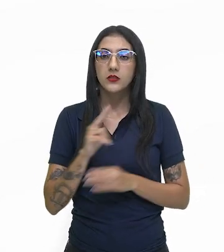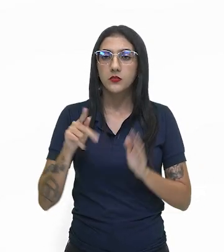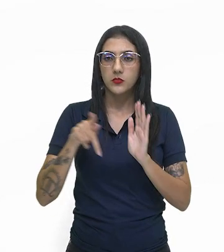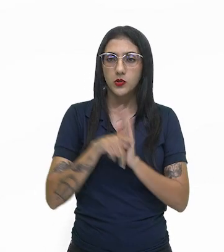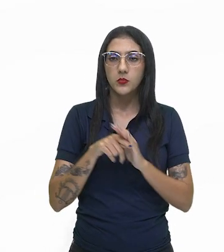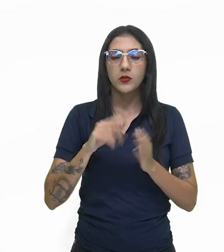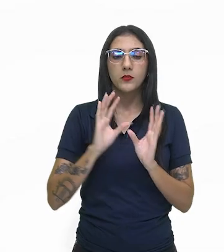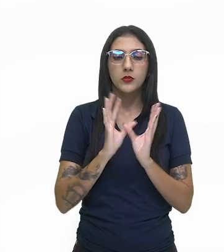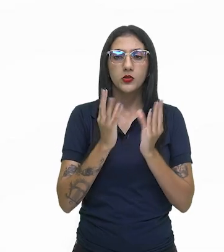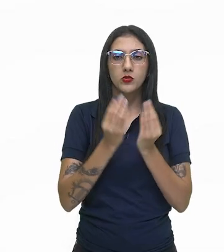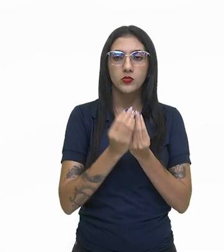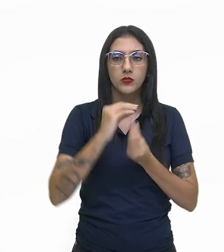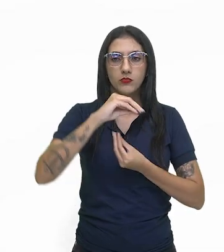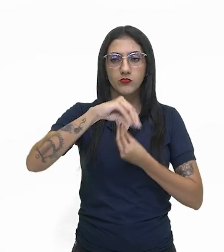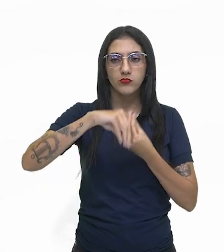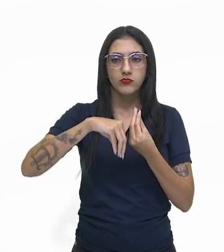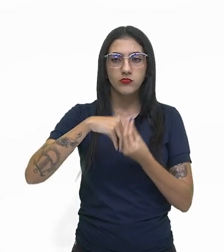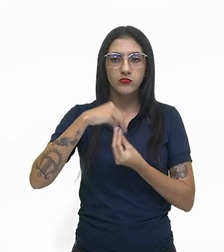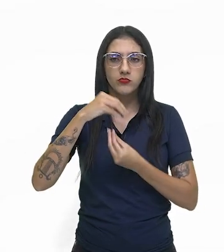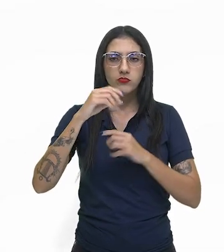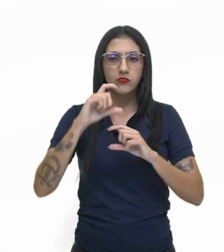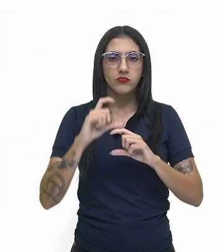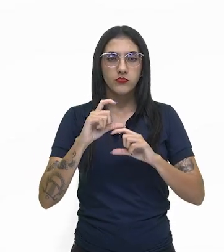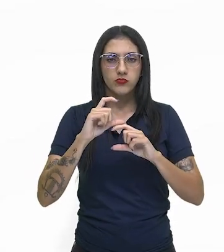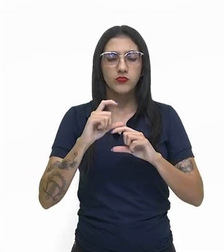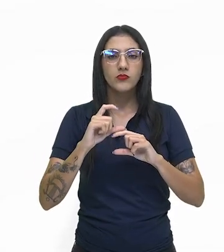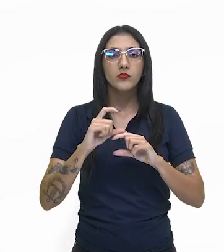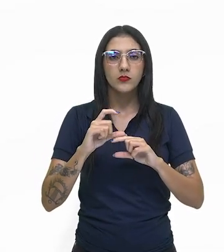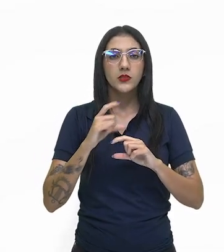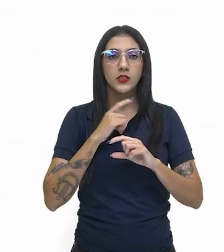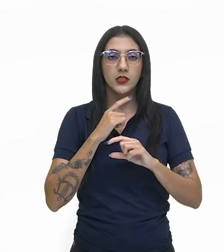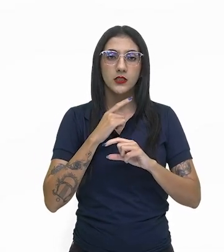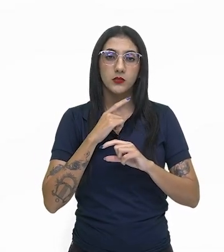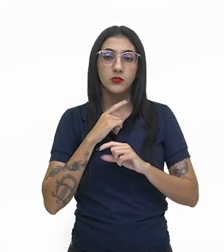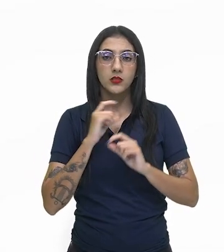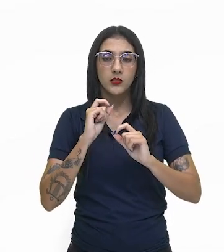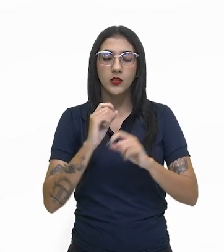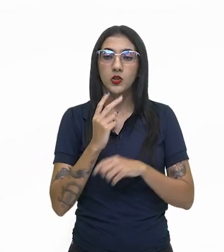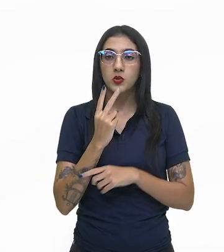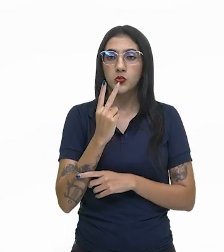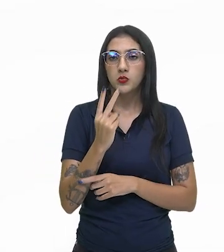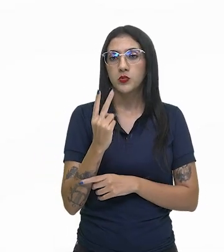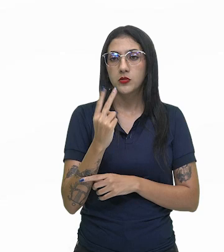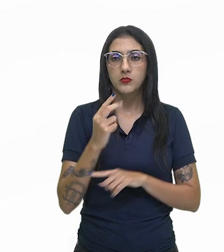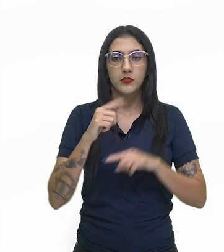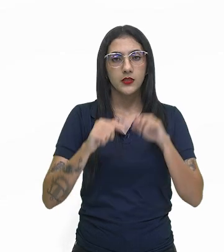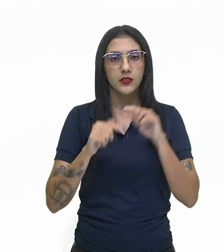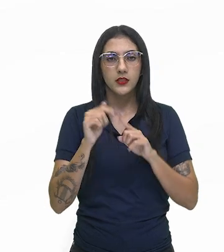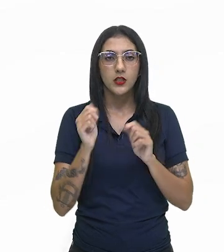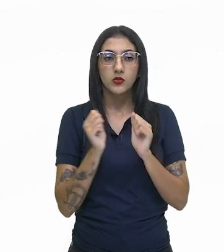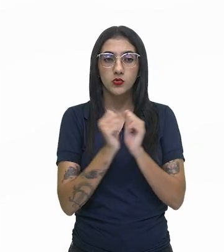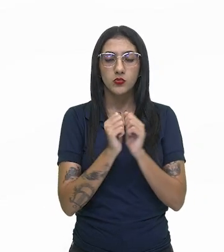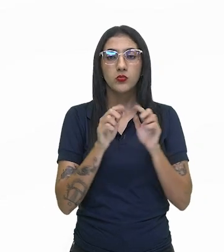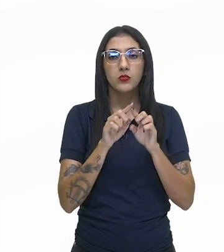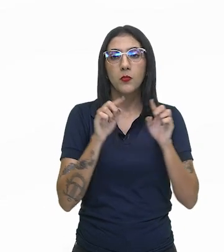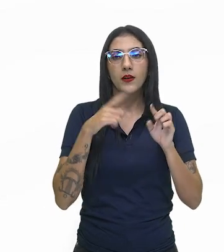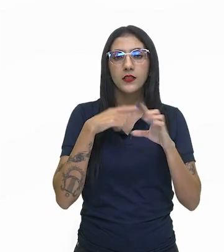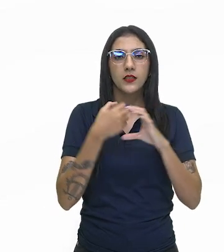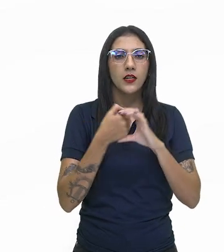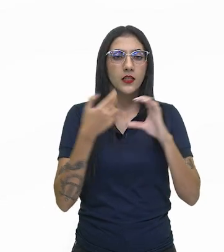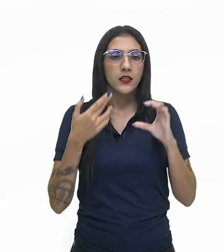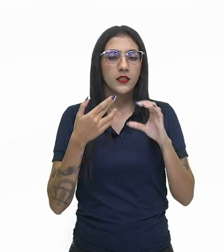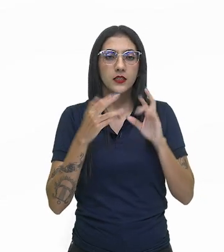uma mistura heterogênea, que apresenta pelo menos dois componentes em estados físicos